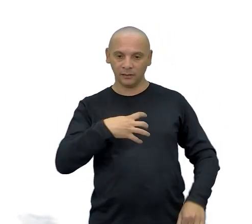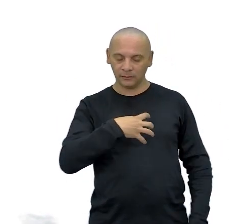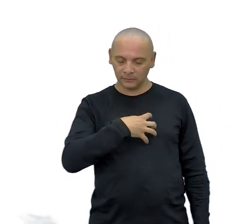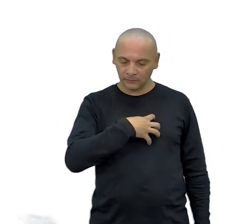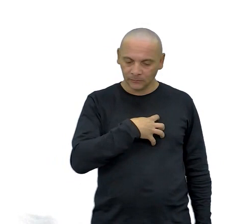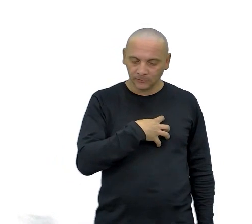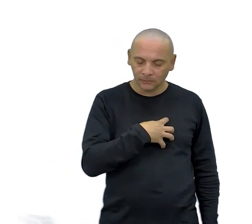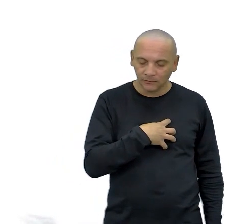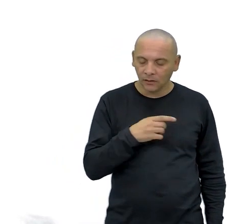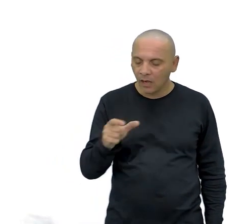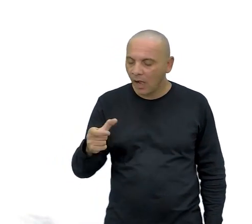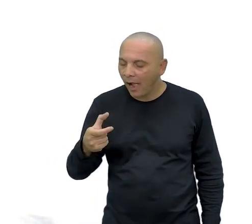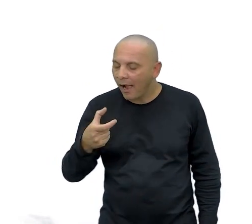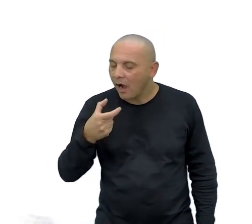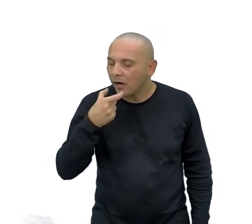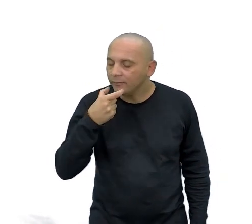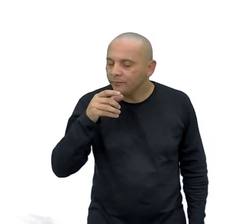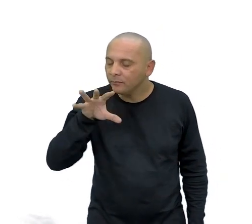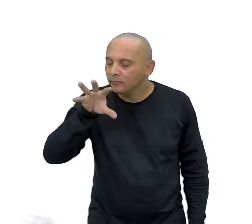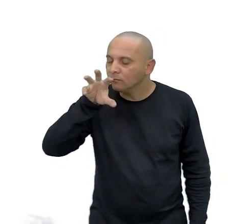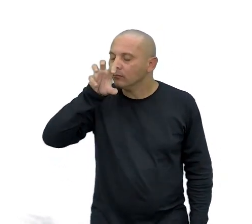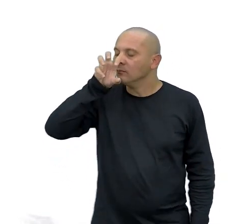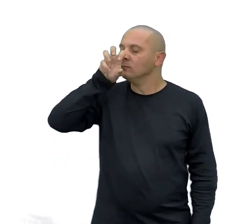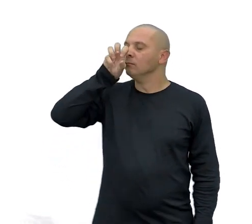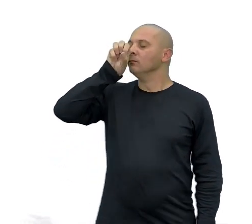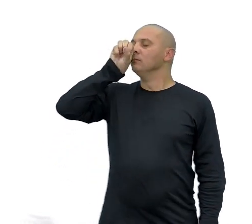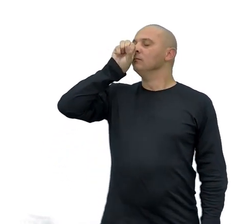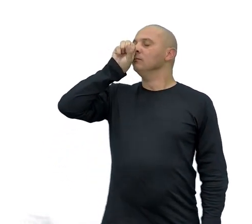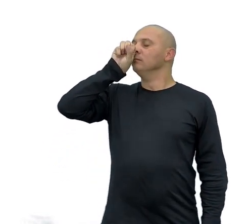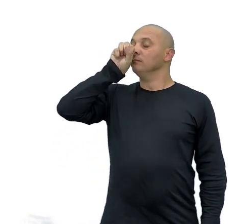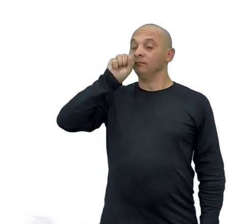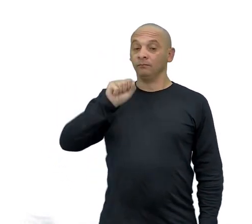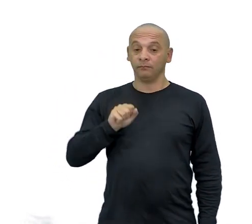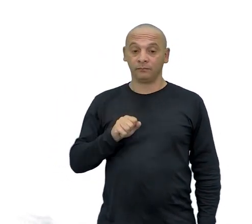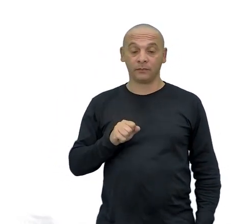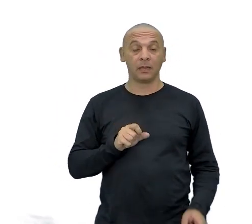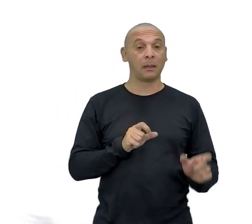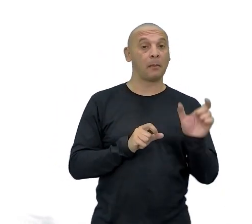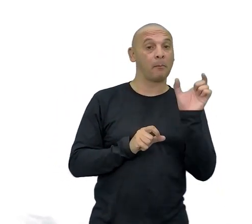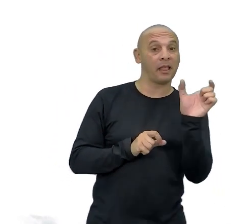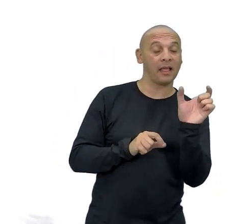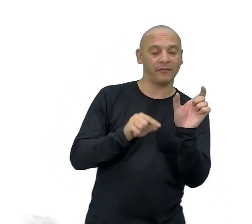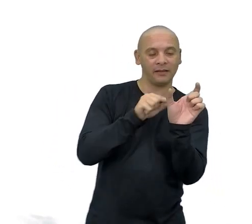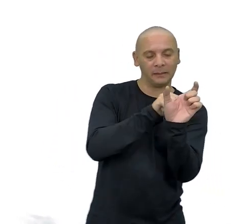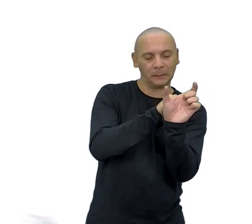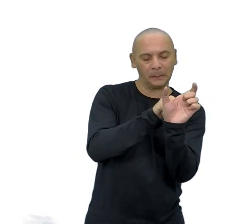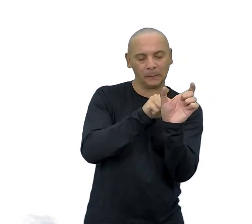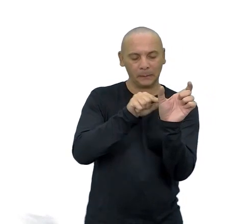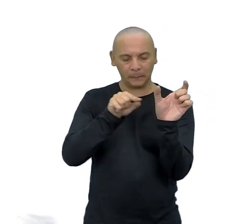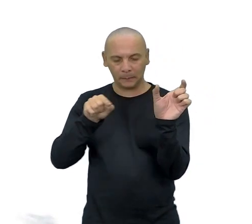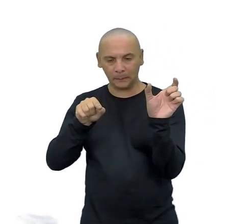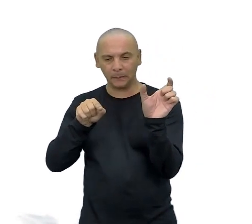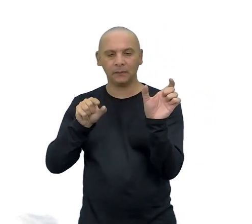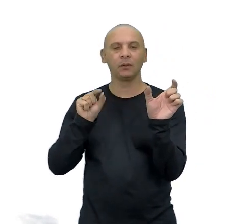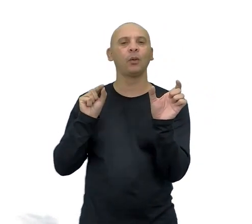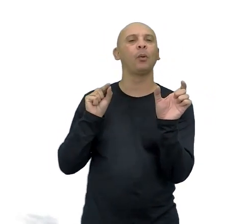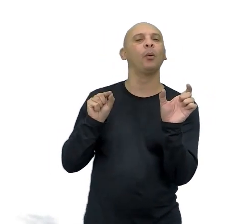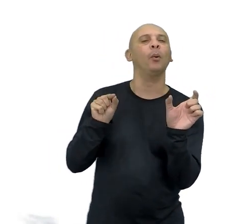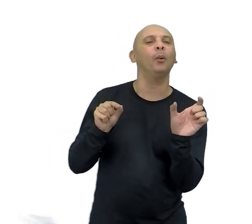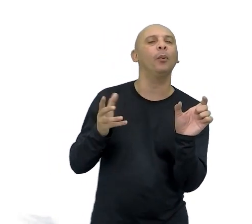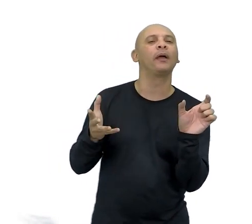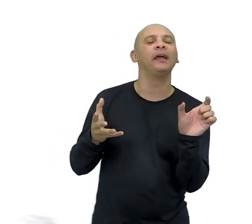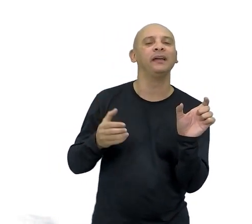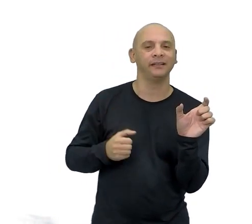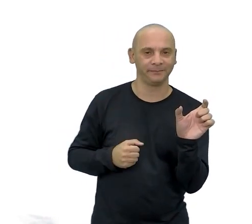de cookies, qual o sentido que podemos atribuir aos termos grifados? Aquele cheirinho,